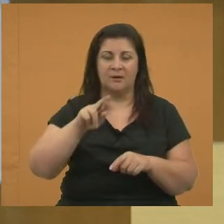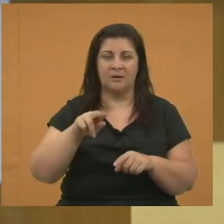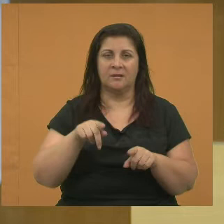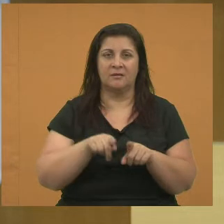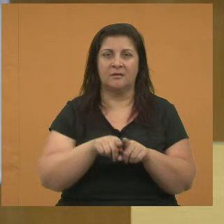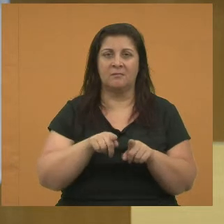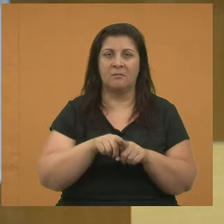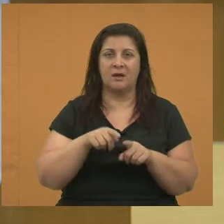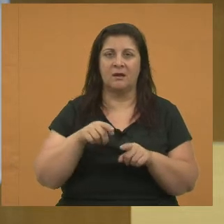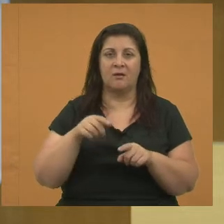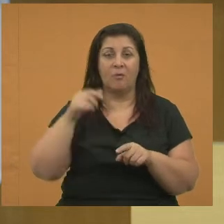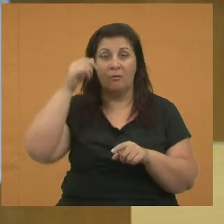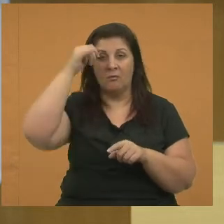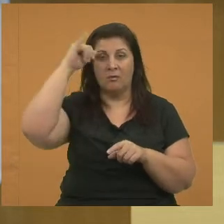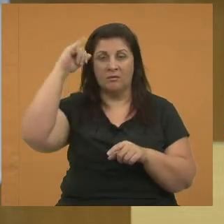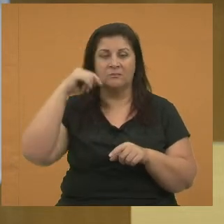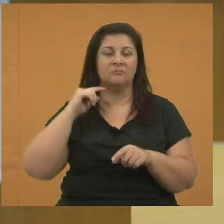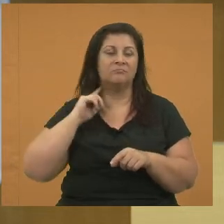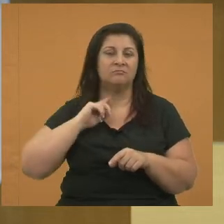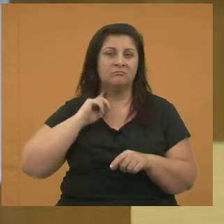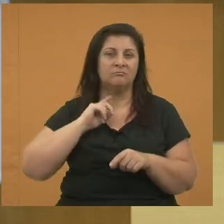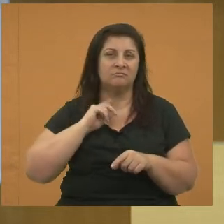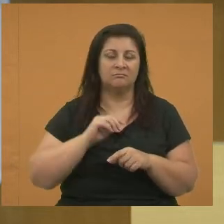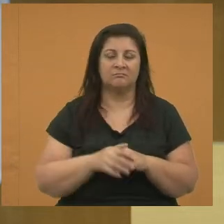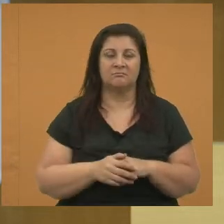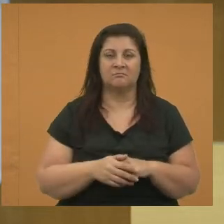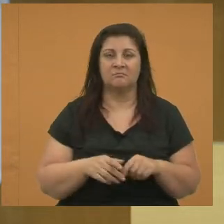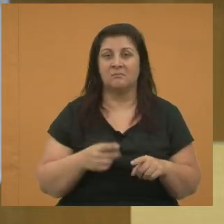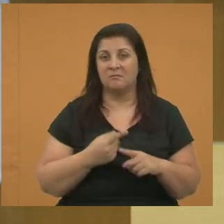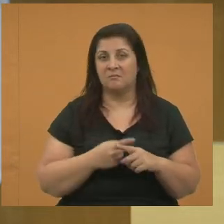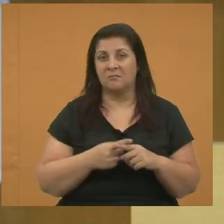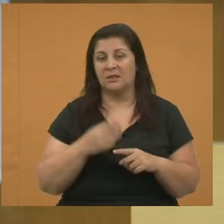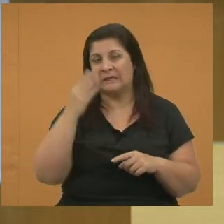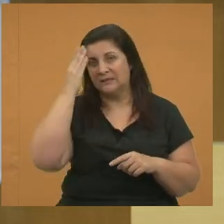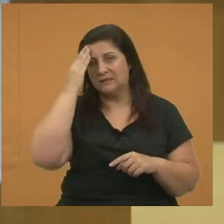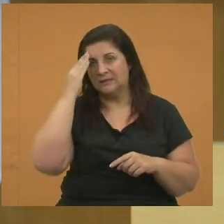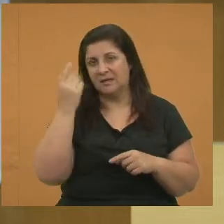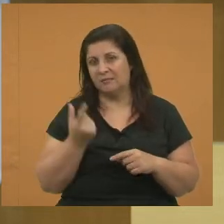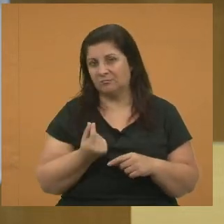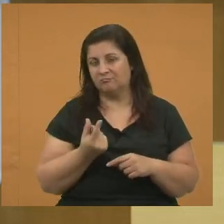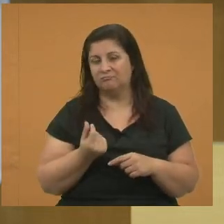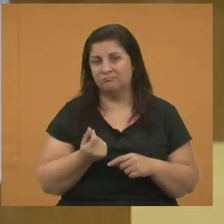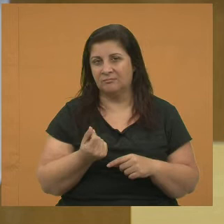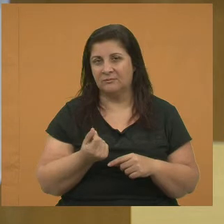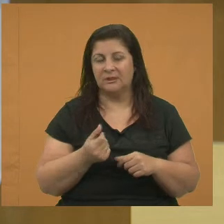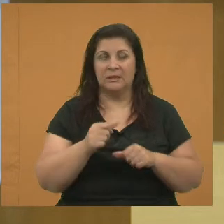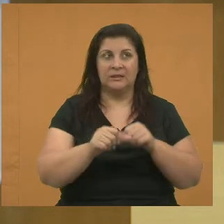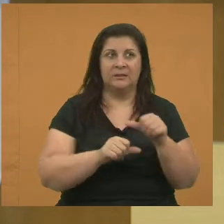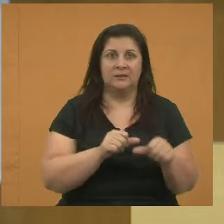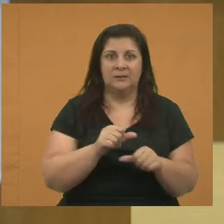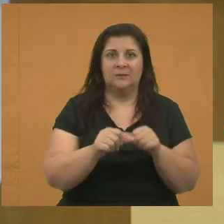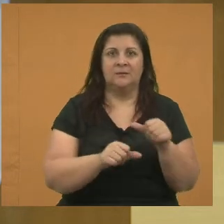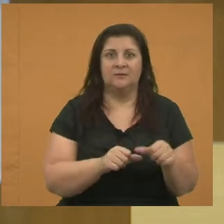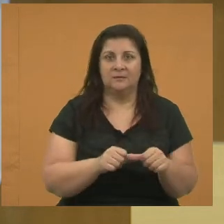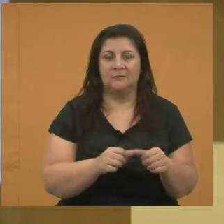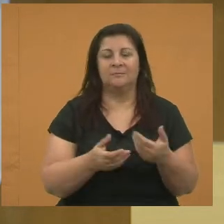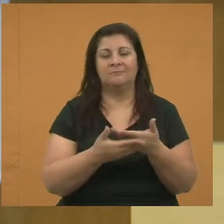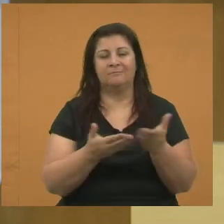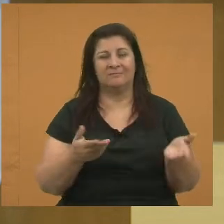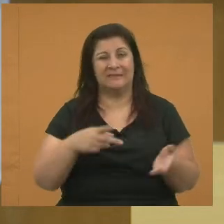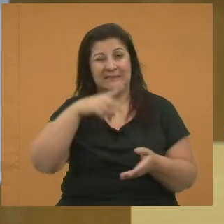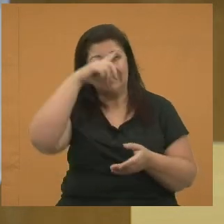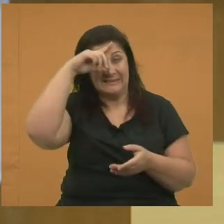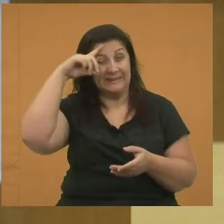que também a gente sabe pelo custo, a variação de preço a cada dia, o quanto vocês